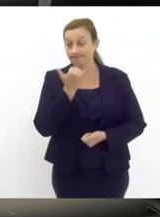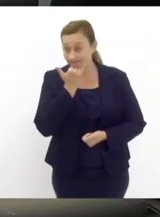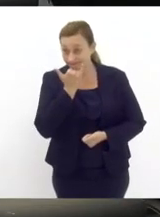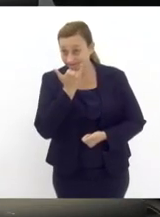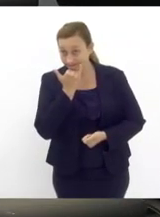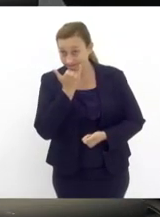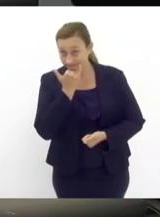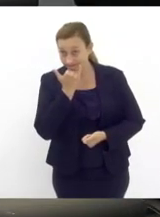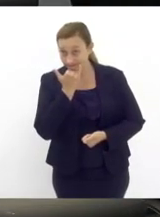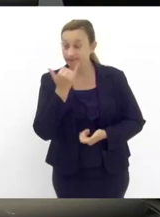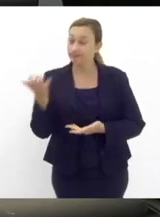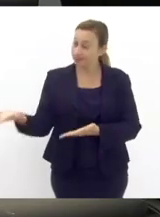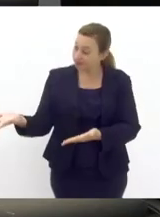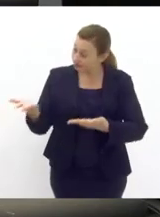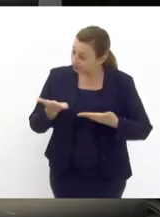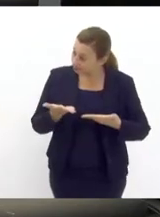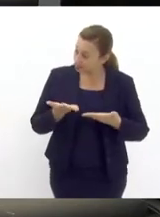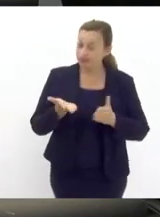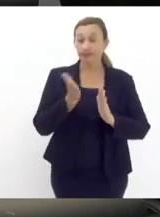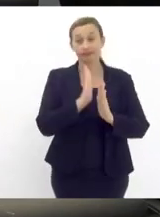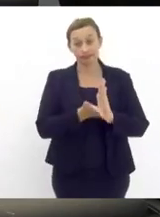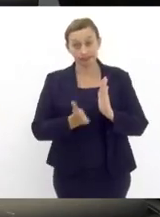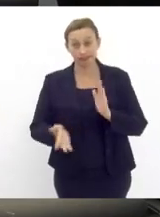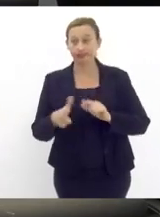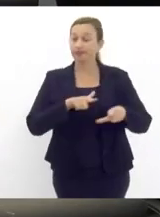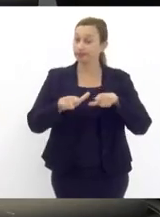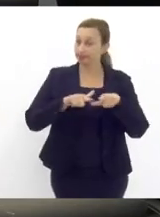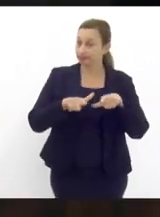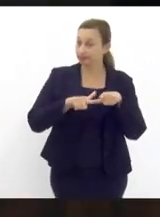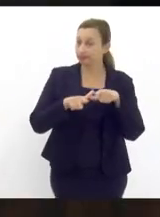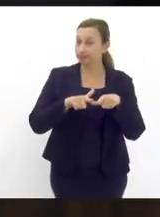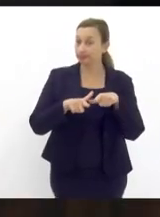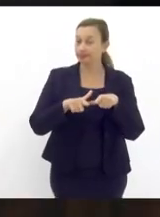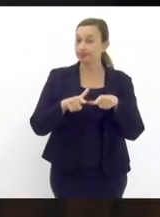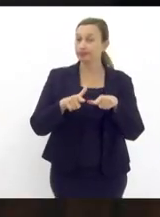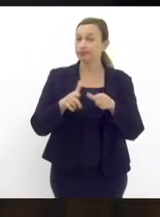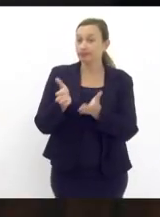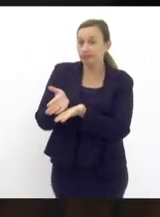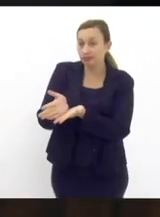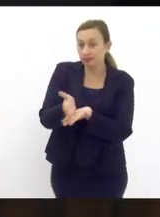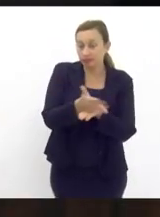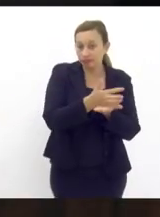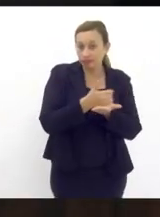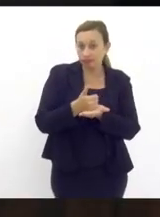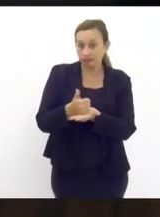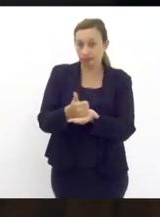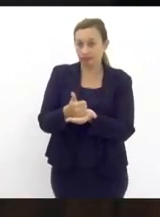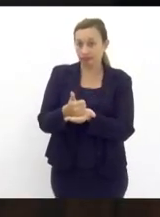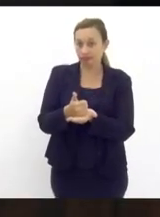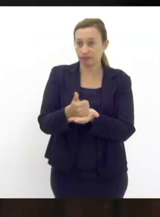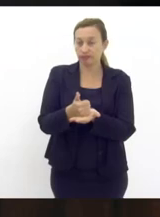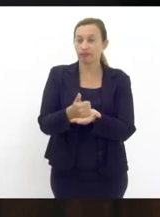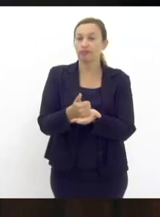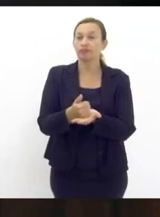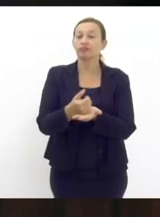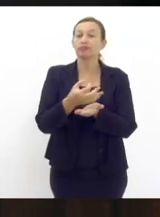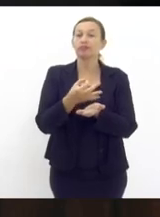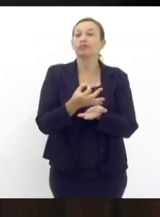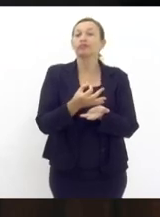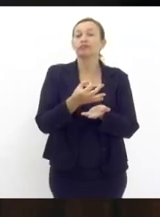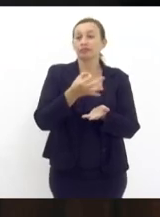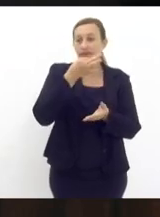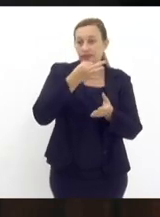chama a presença chamamos trabalhos à ordem para colher os pareceres que está pendente de pareceres das comissões